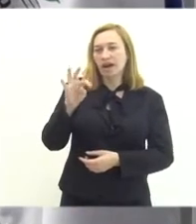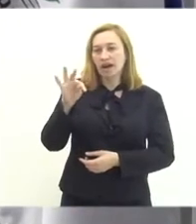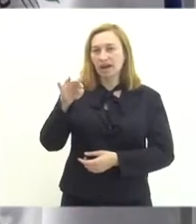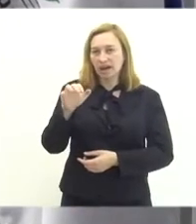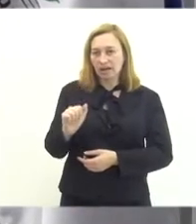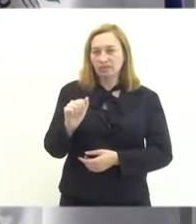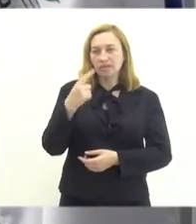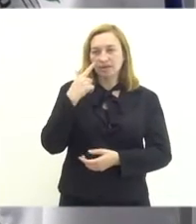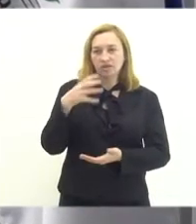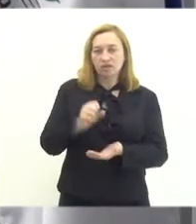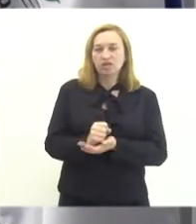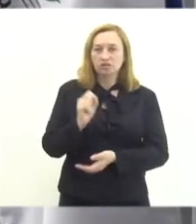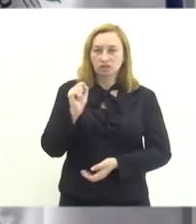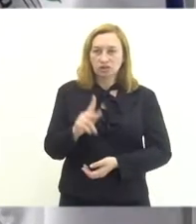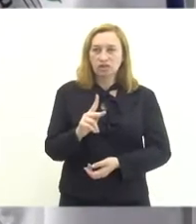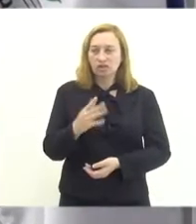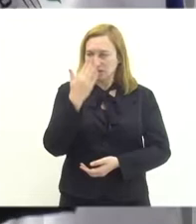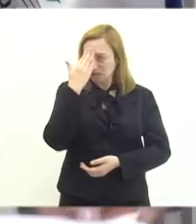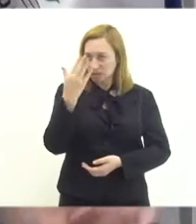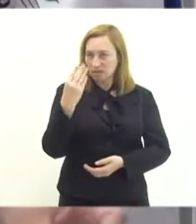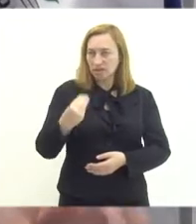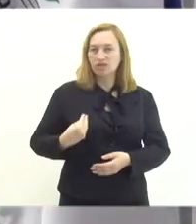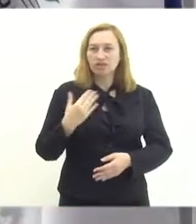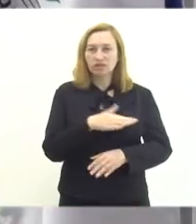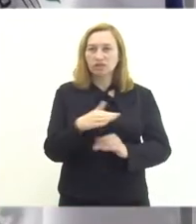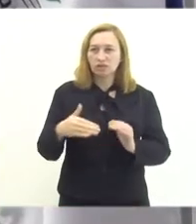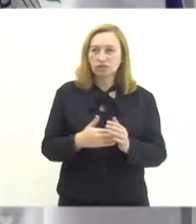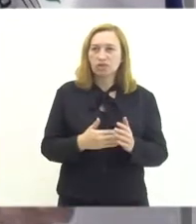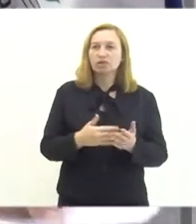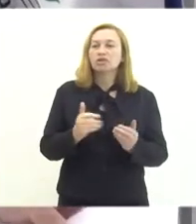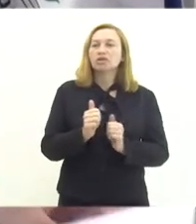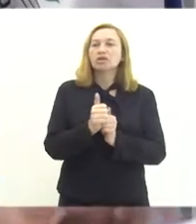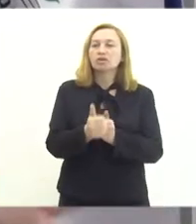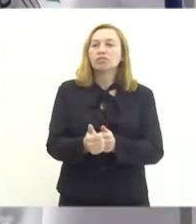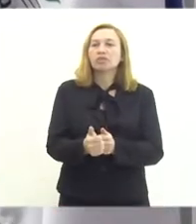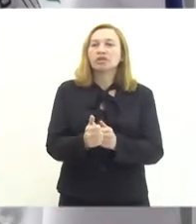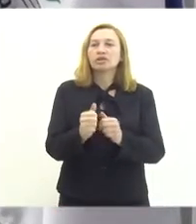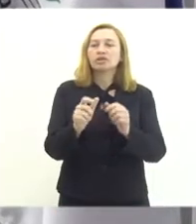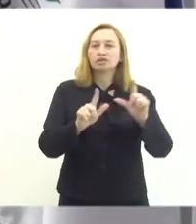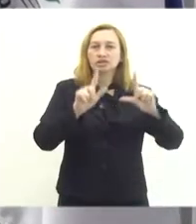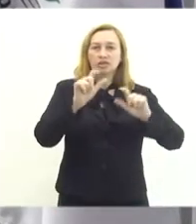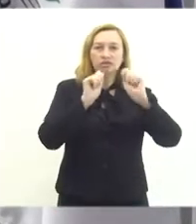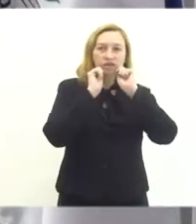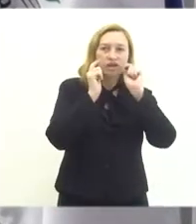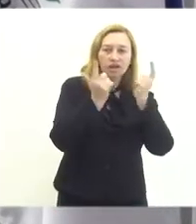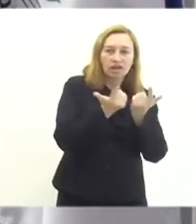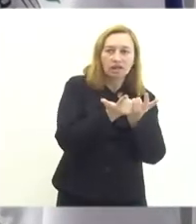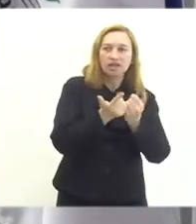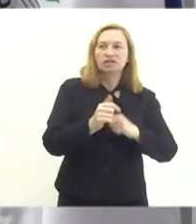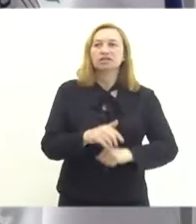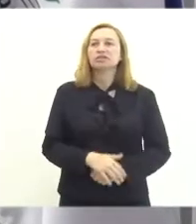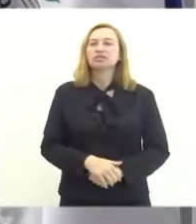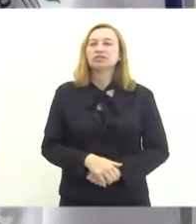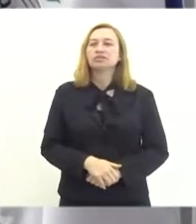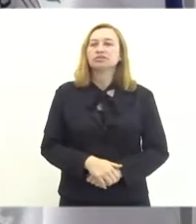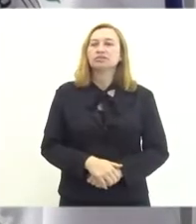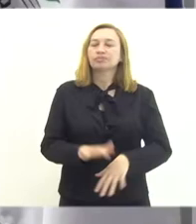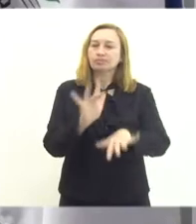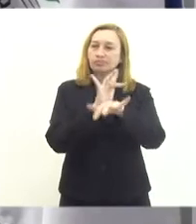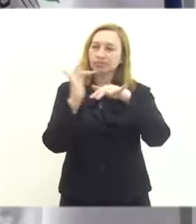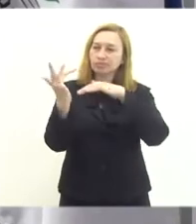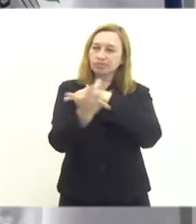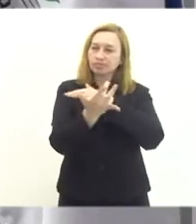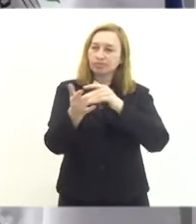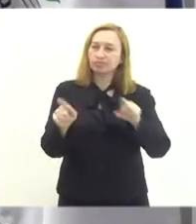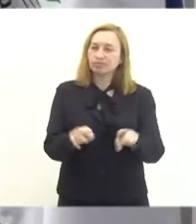o registro tá e eu agradeço a presença de todos a todos que nos acompanha também através da TV alerj e através das mídias